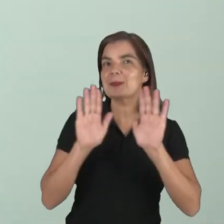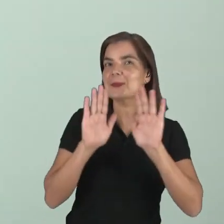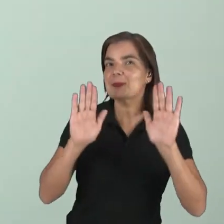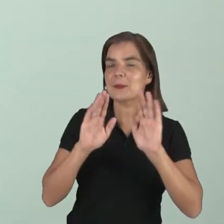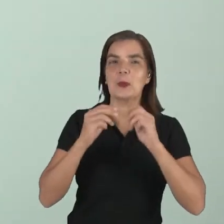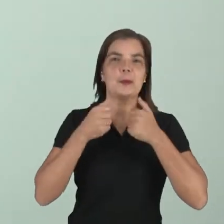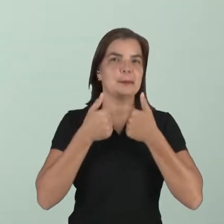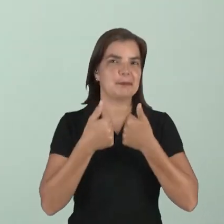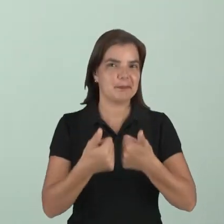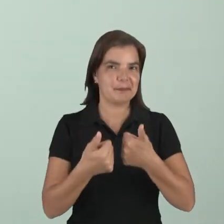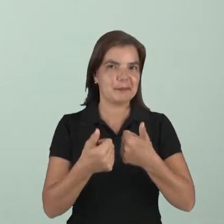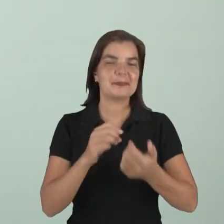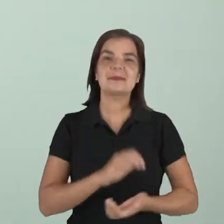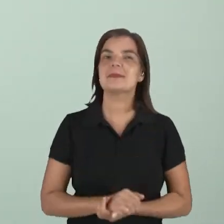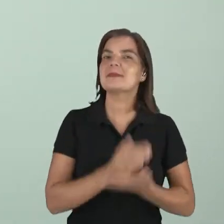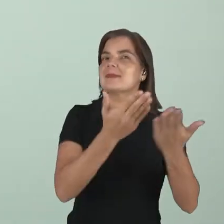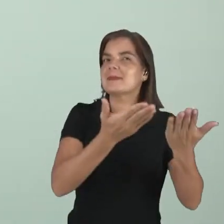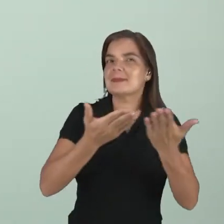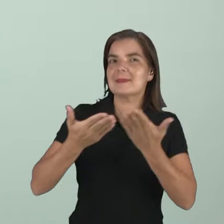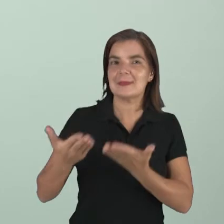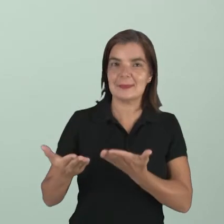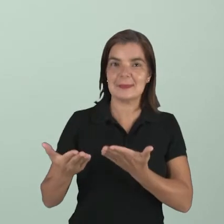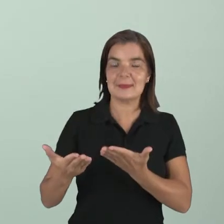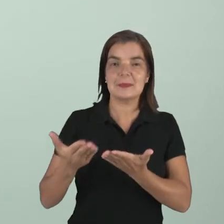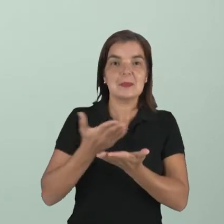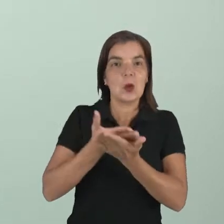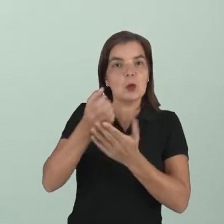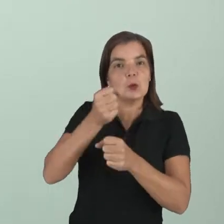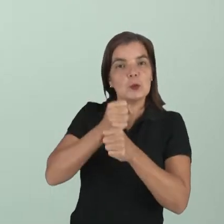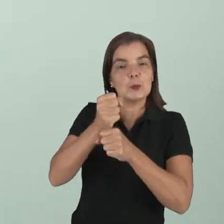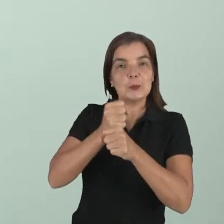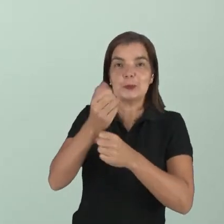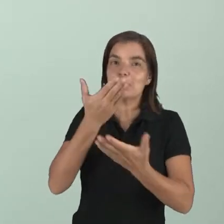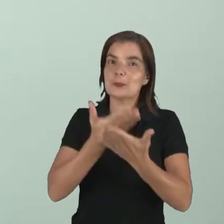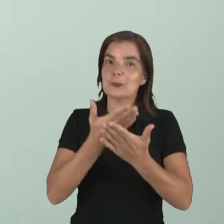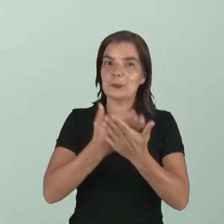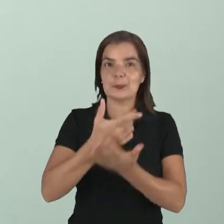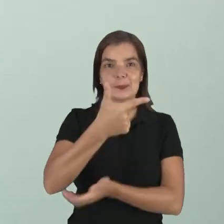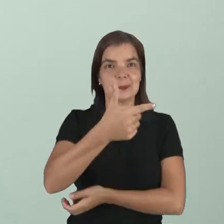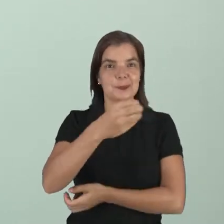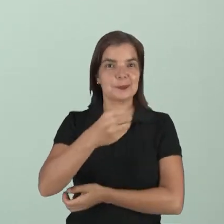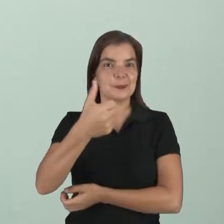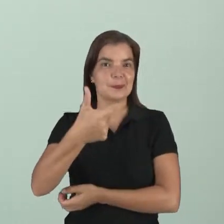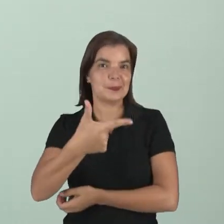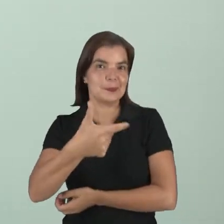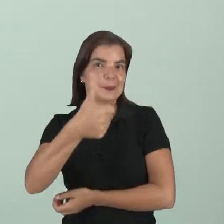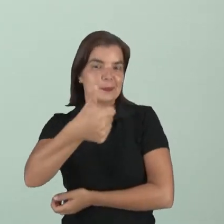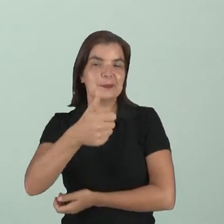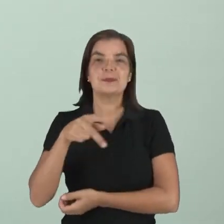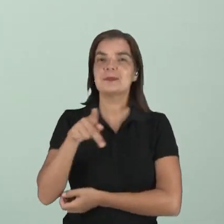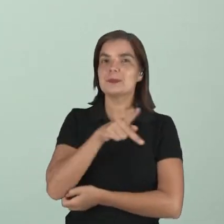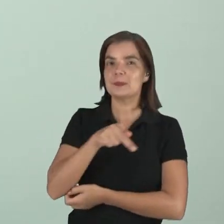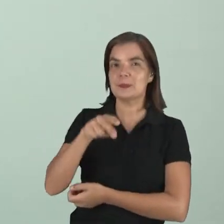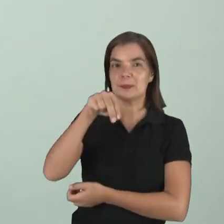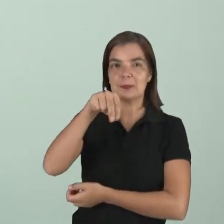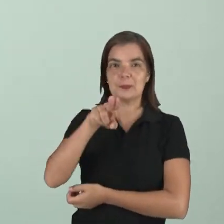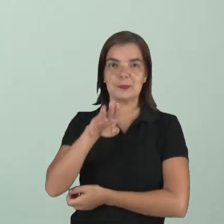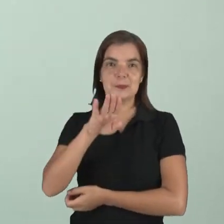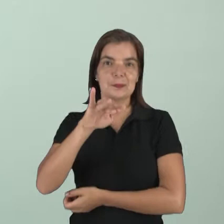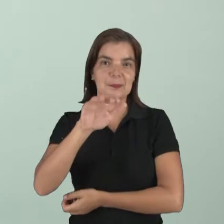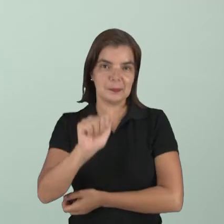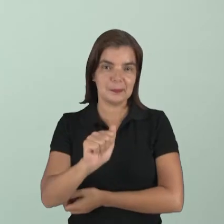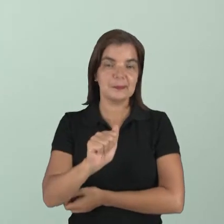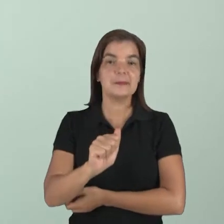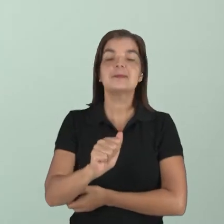Olá, pessoal, tudo bem? Sejam bem-vindos ao início do ano letivo de 2021. Sou a professora Núbia Mello e vou